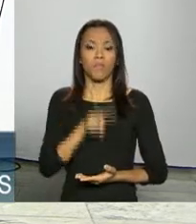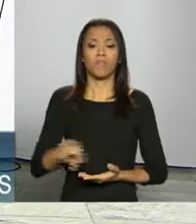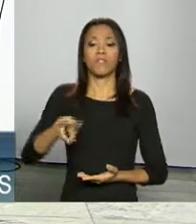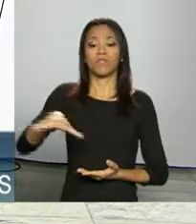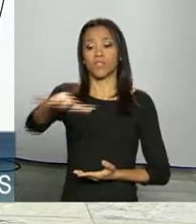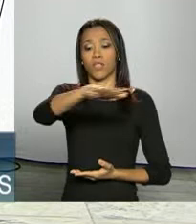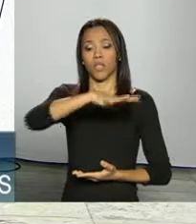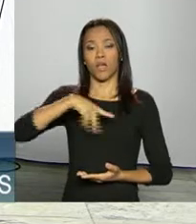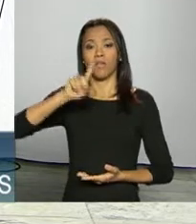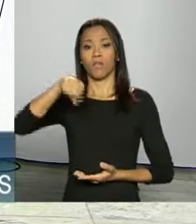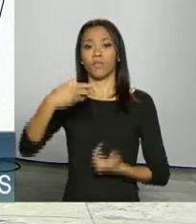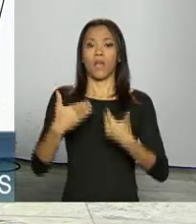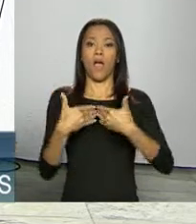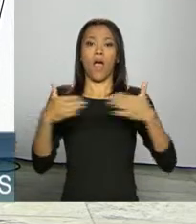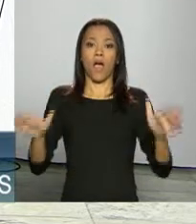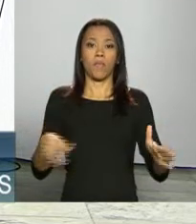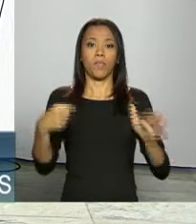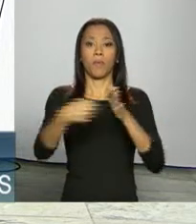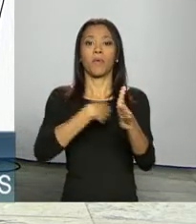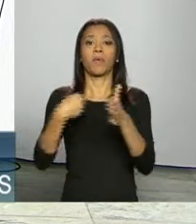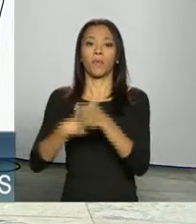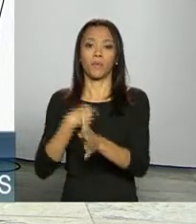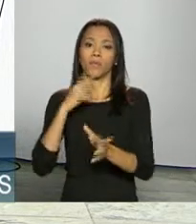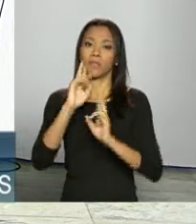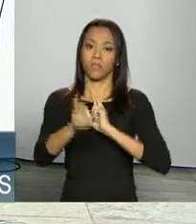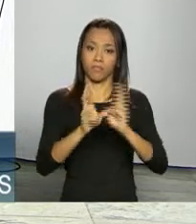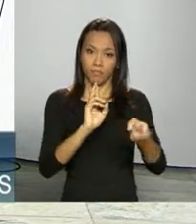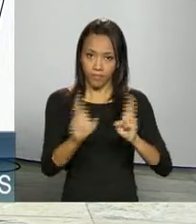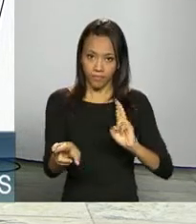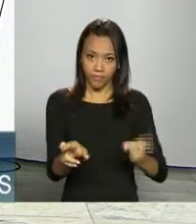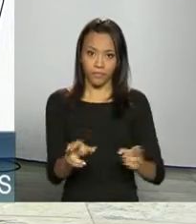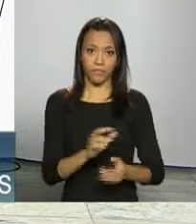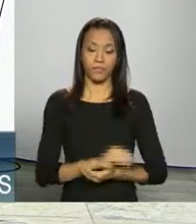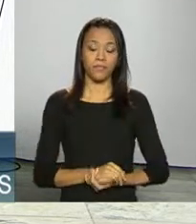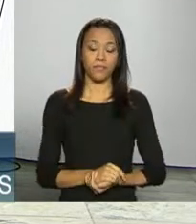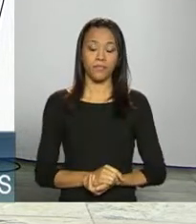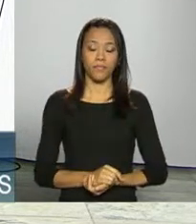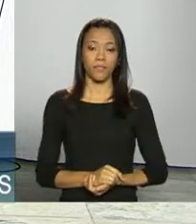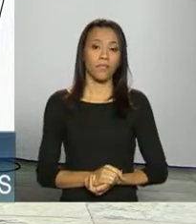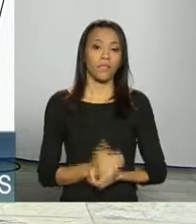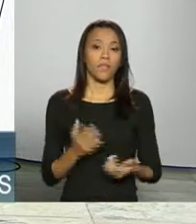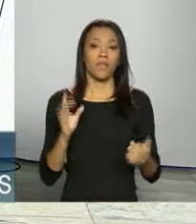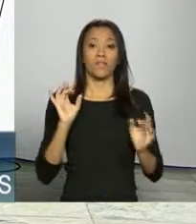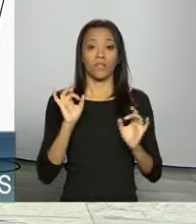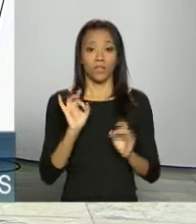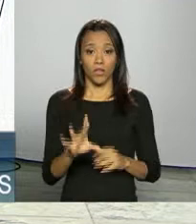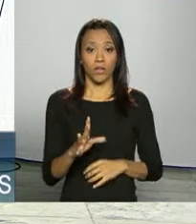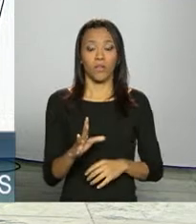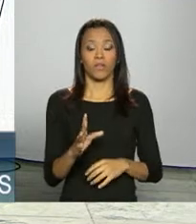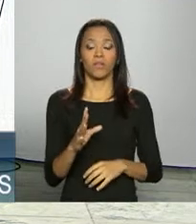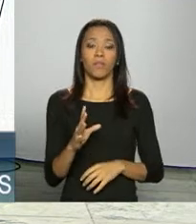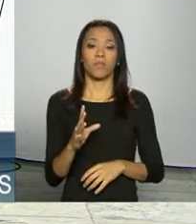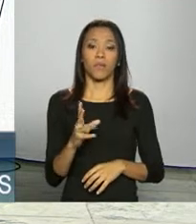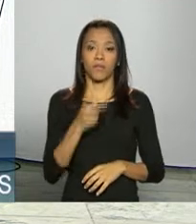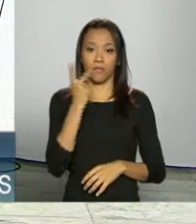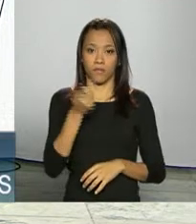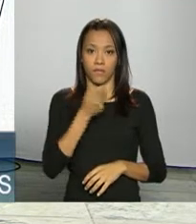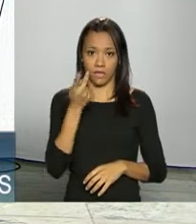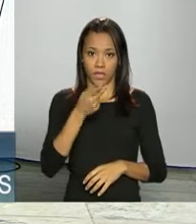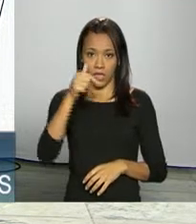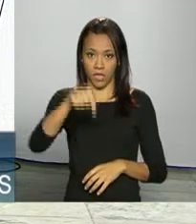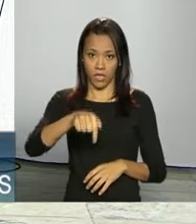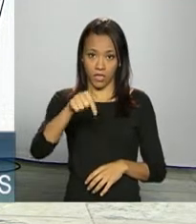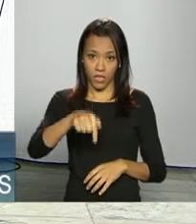e depois a gente abre para pergunta respostas Tá bom eu só para consolidar que uma